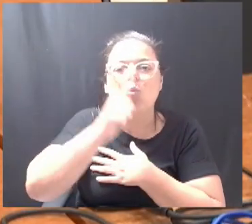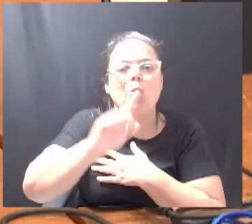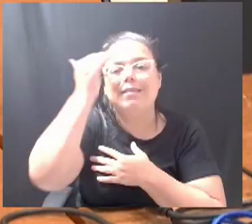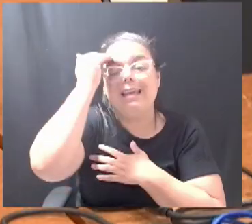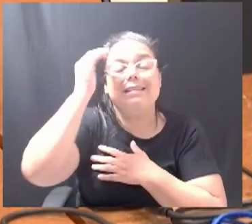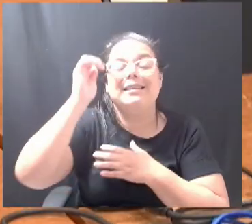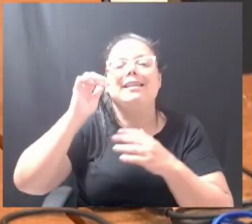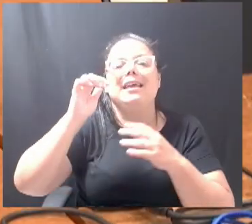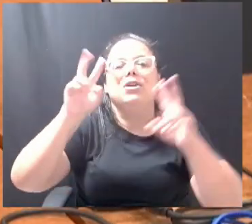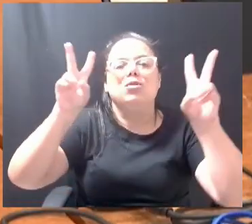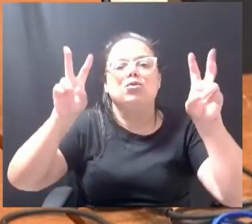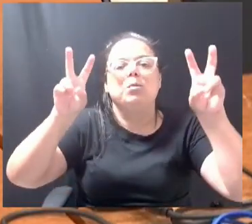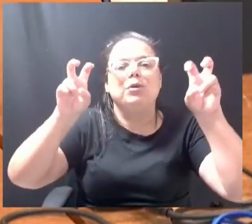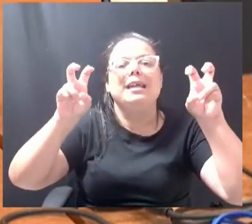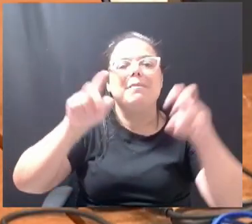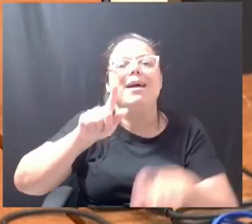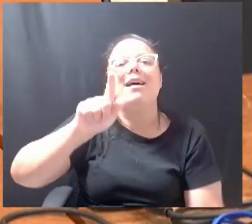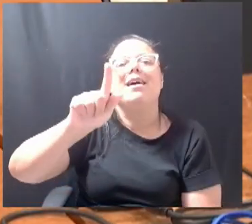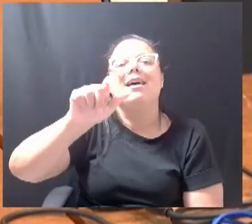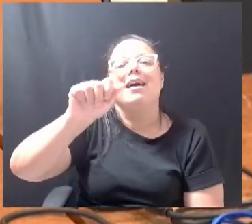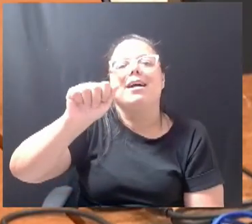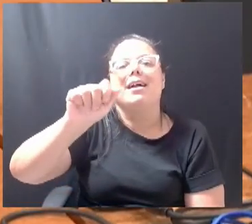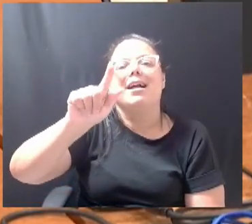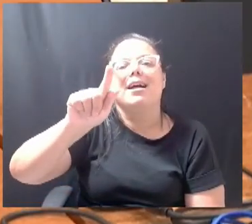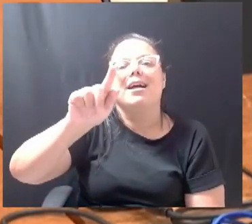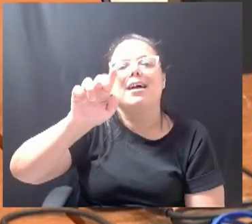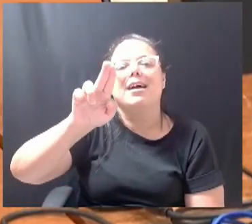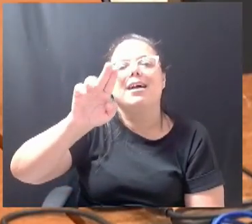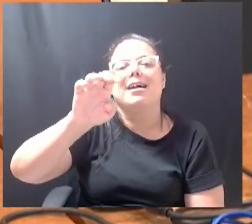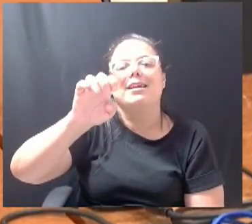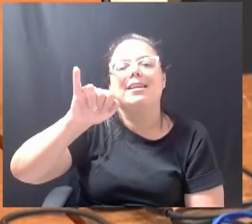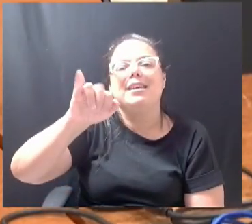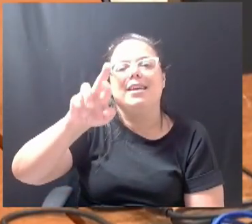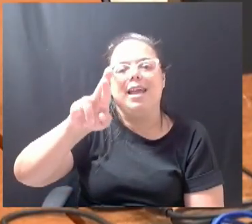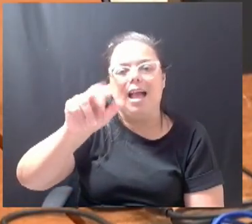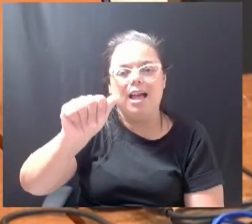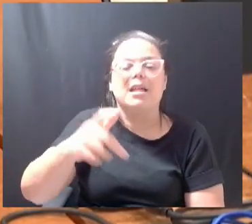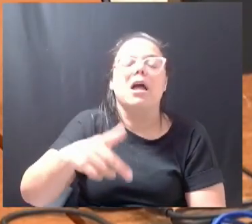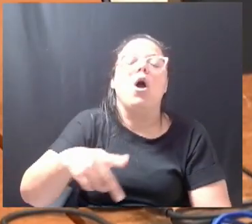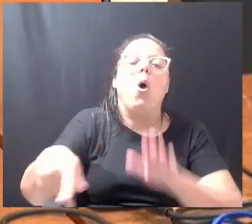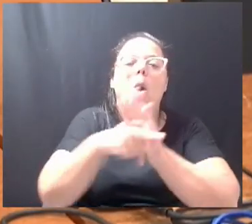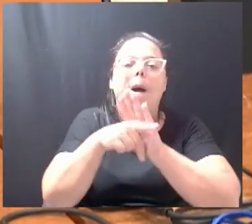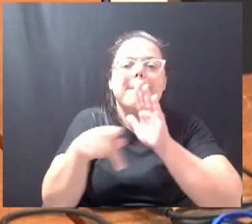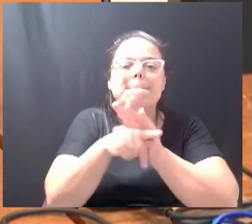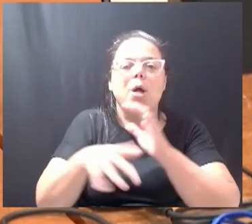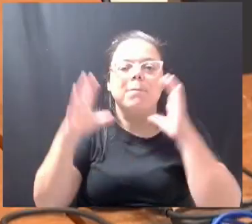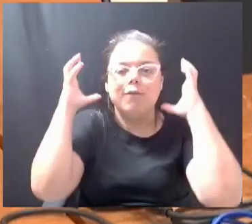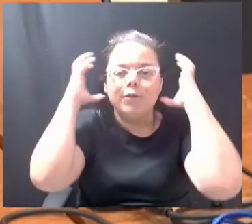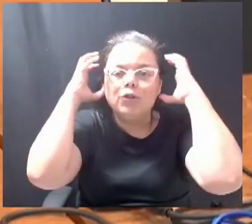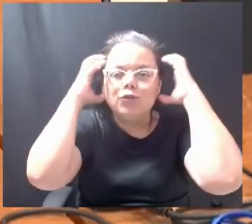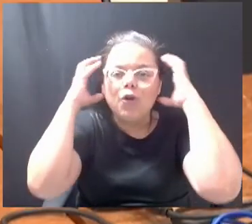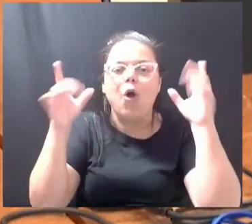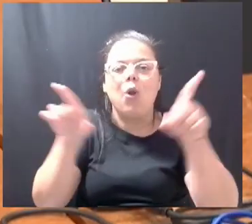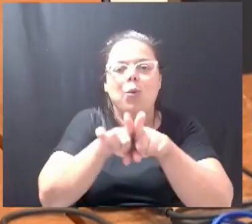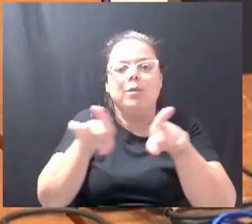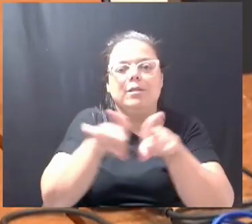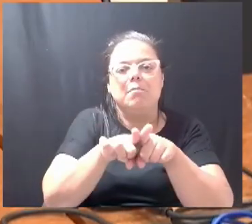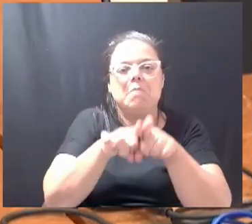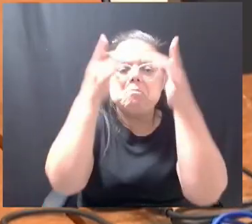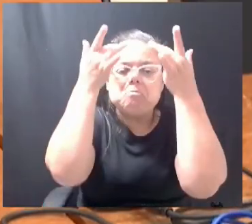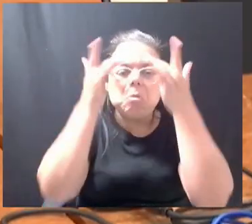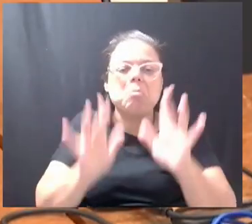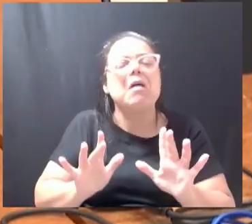Eu acho que isso é fundamental. E não só pediatra, o próprio fonoaudiólogo do sistema público, porque nem sempre sabe sobre gagueira.